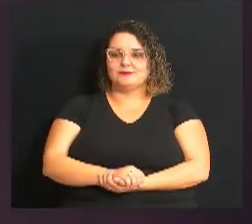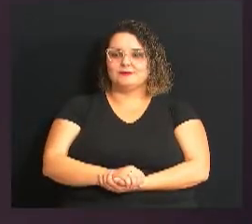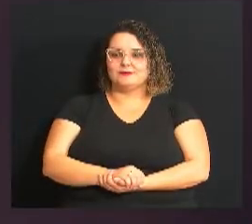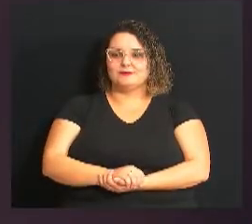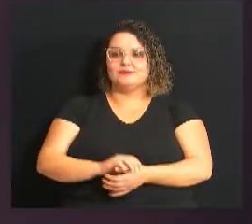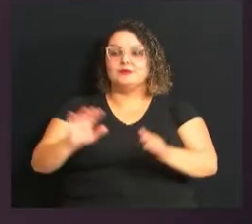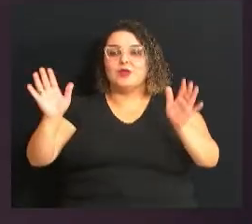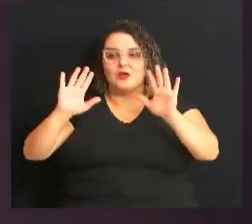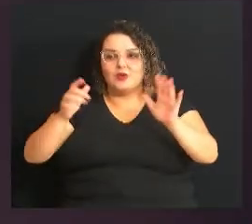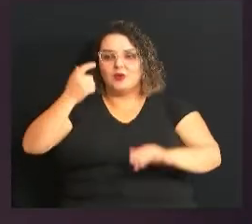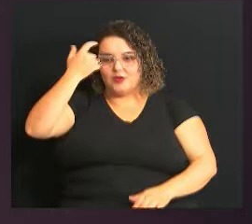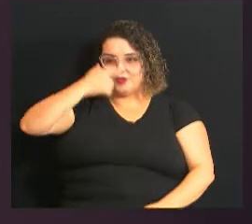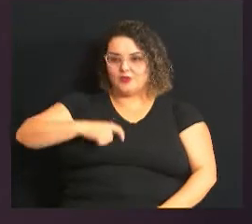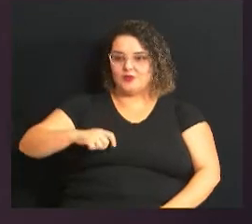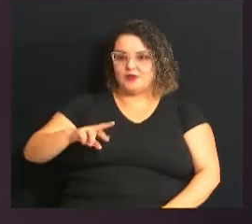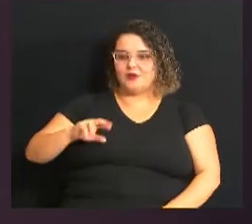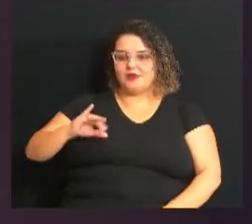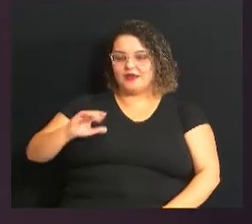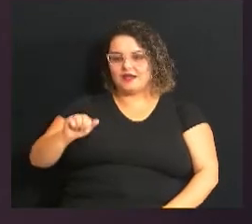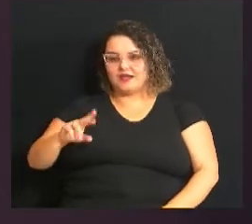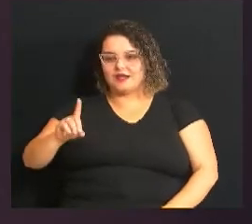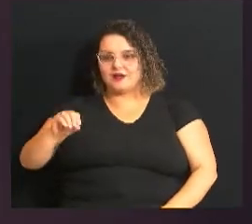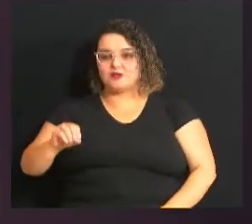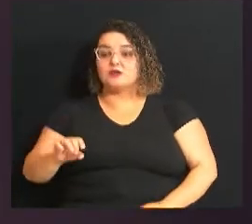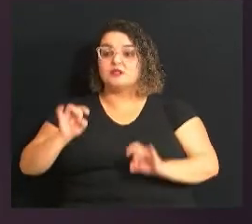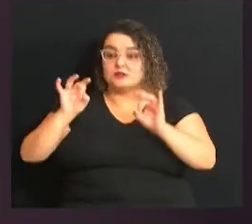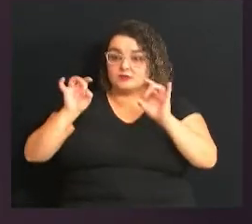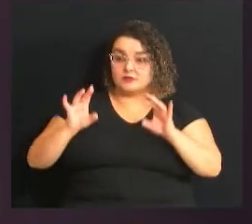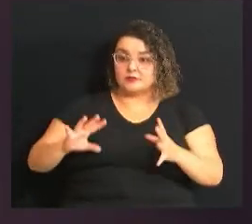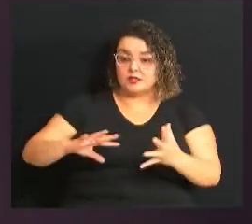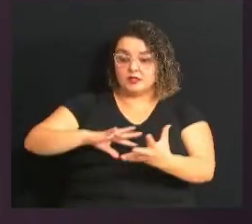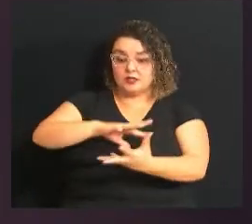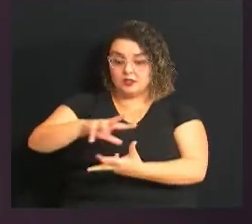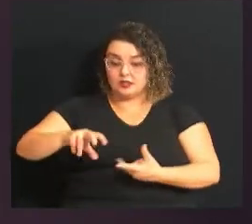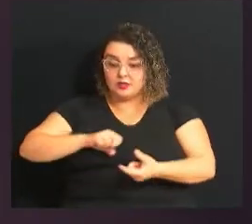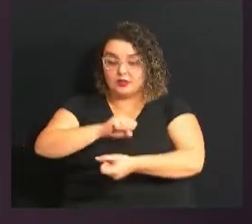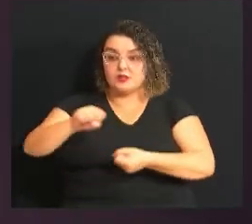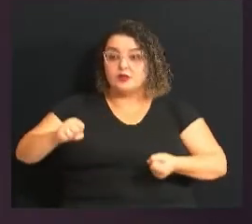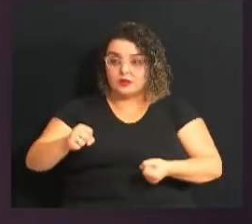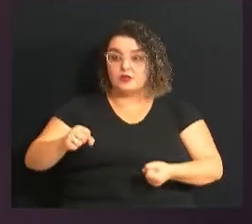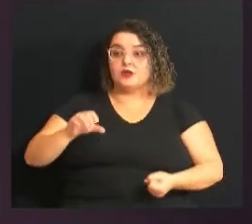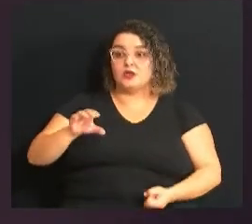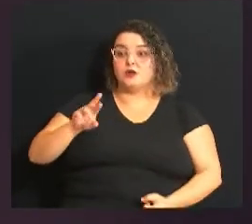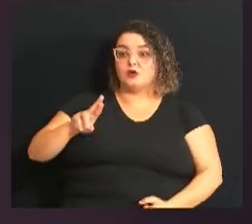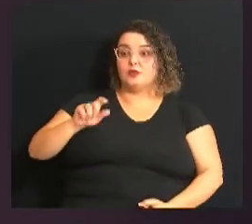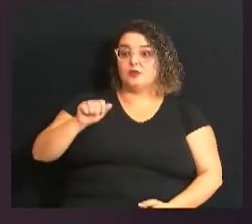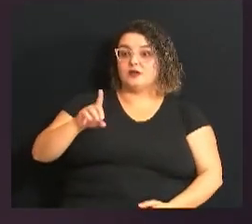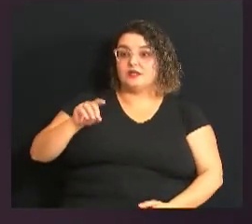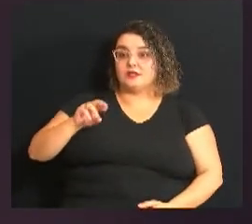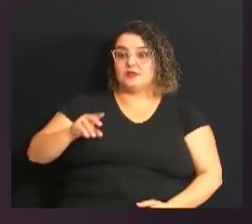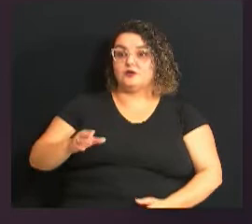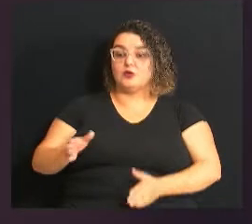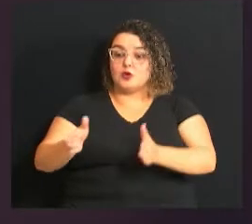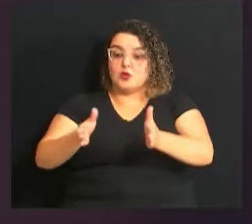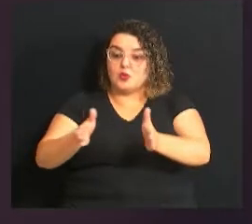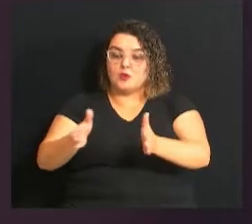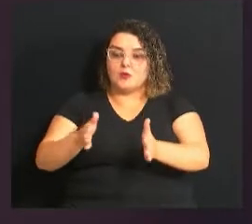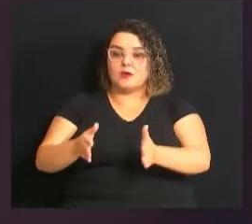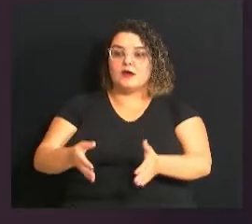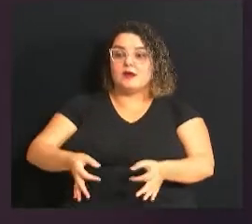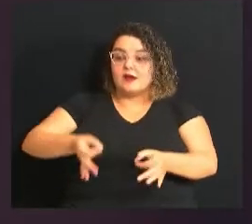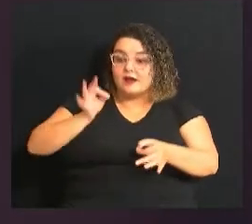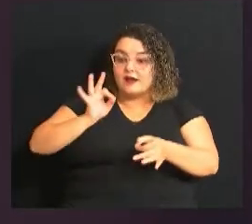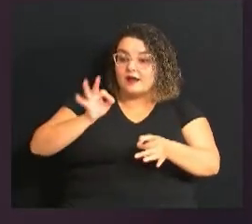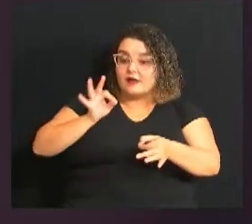Olá, eu sou Ricardo Voltolini, especialista em sustentabilidade e curador da nova série do Café Filosófico